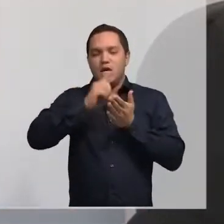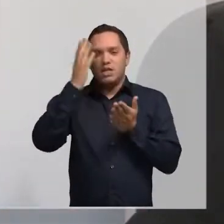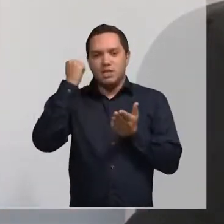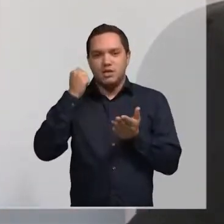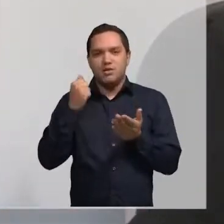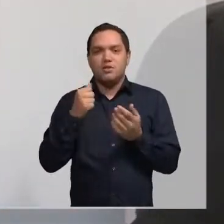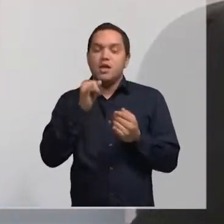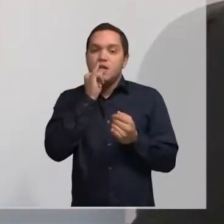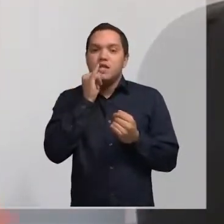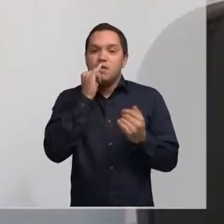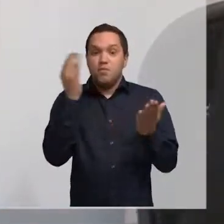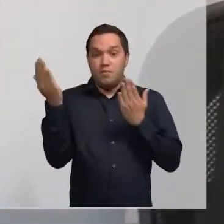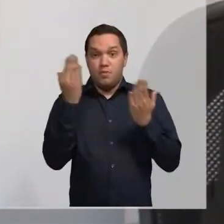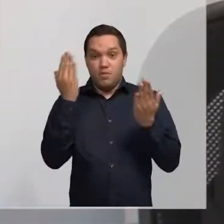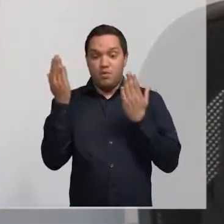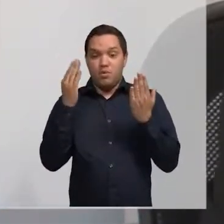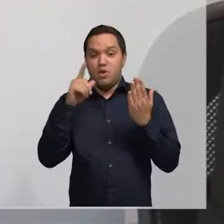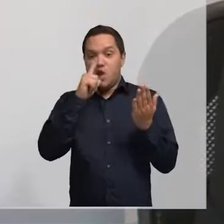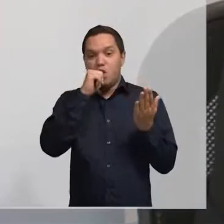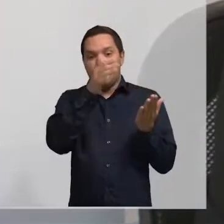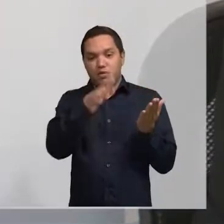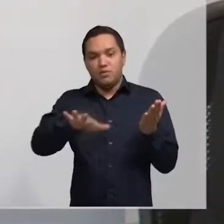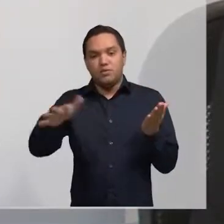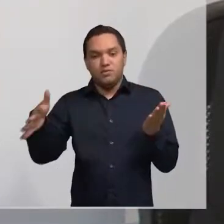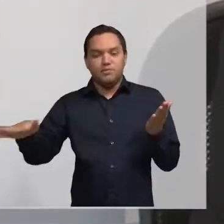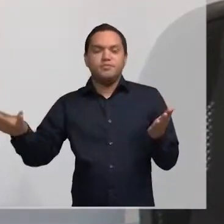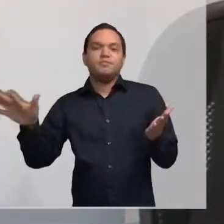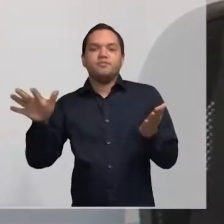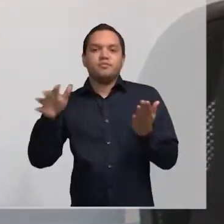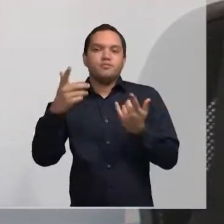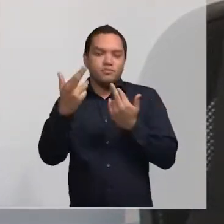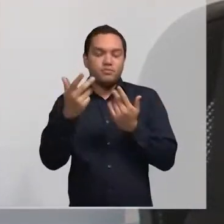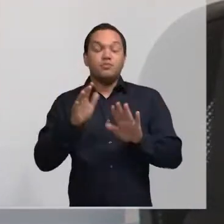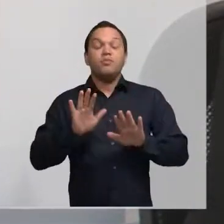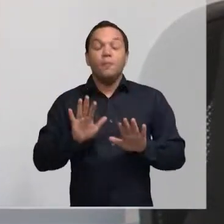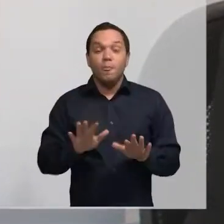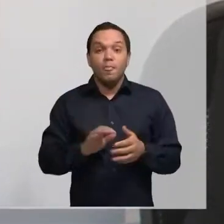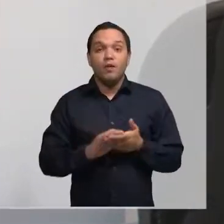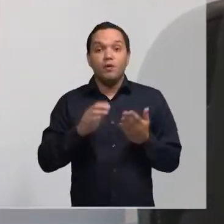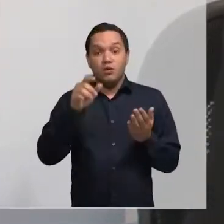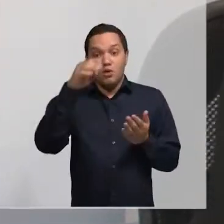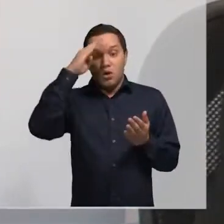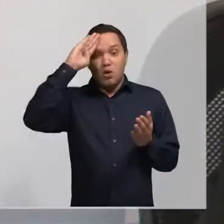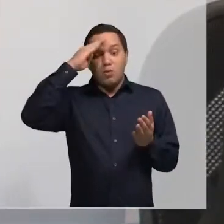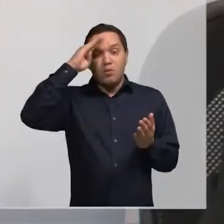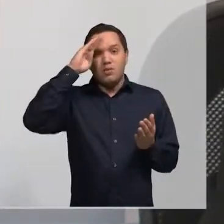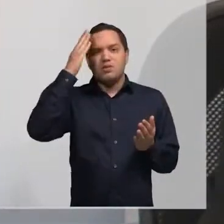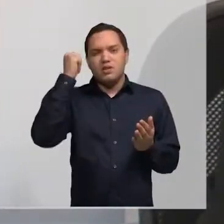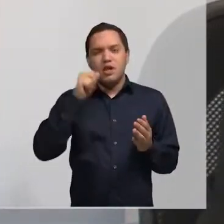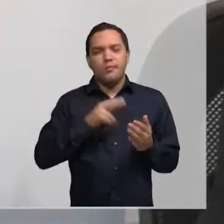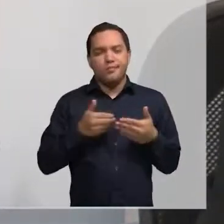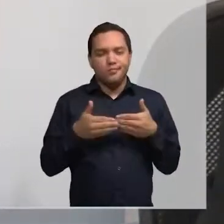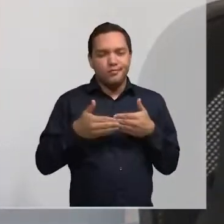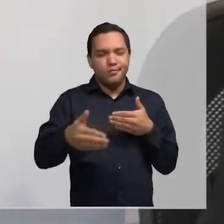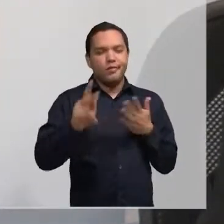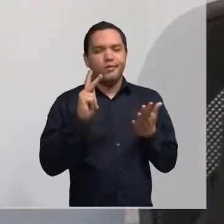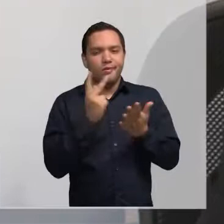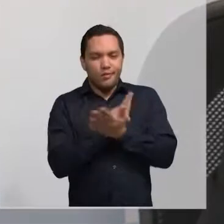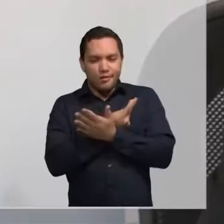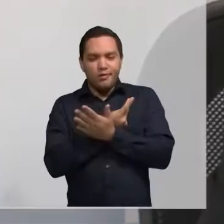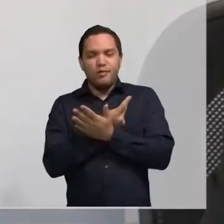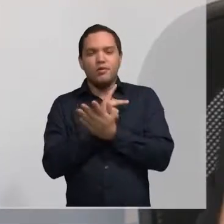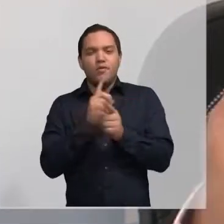marítima, na praia, era os marines. Então, quer dizer, é um cara que sabe o que é o confronto.